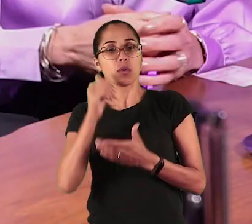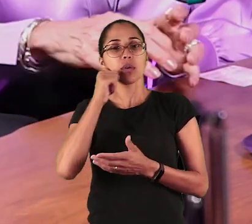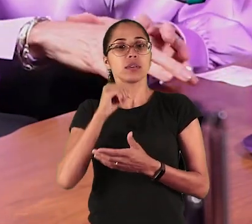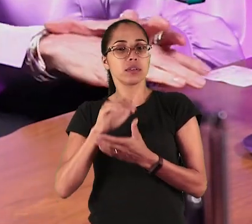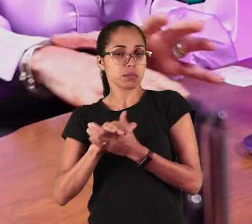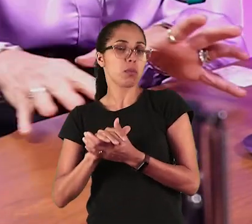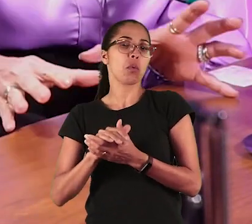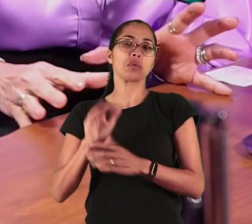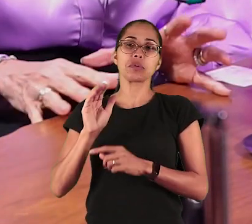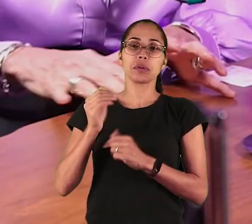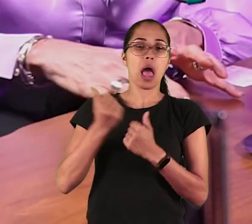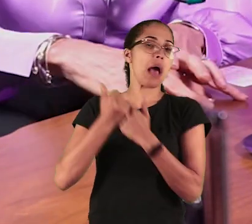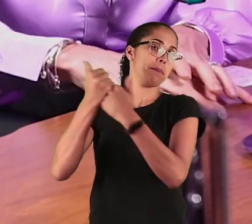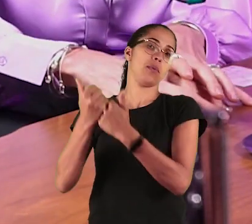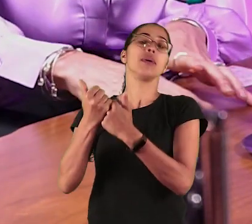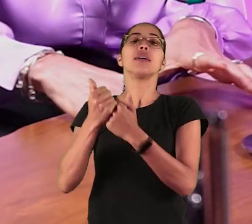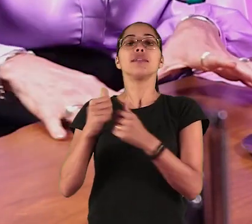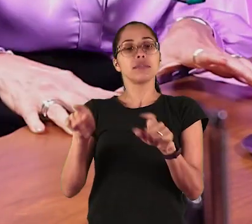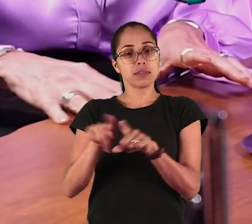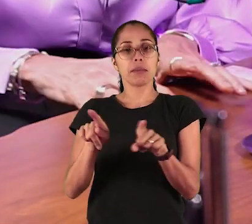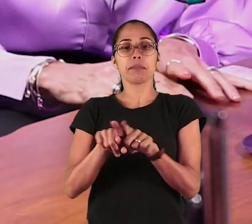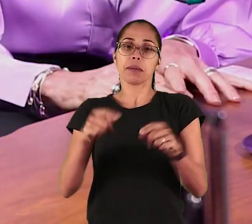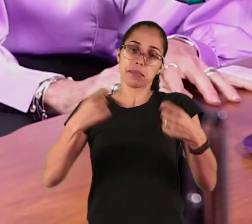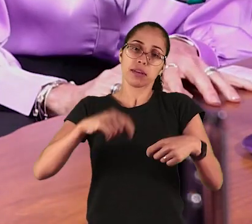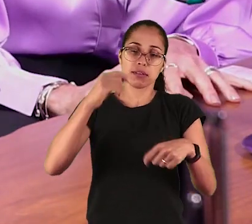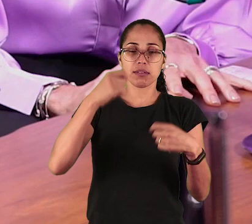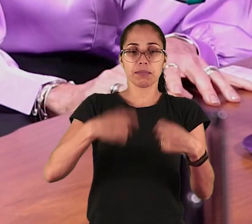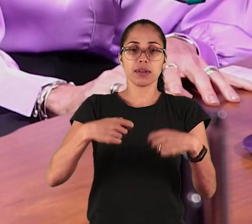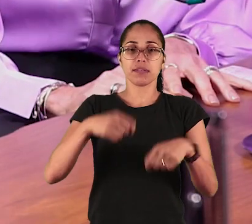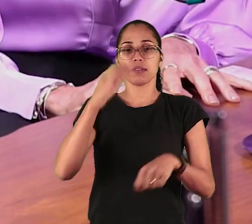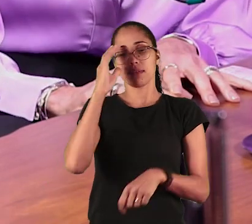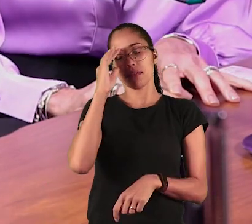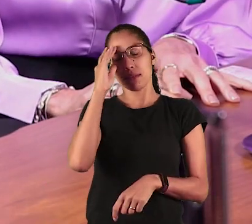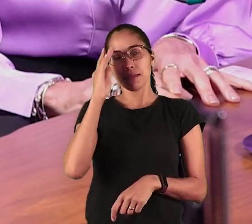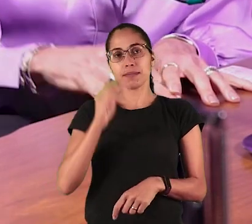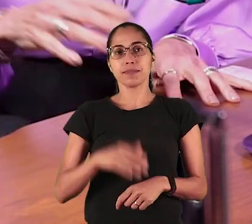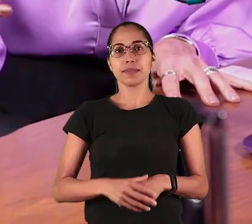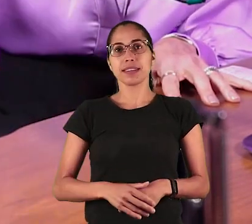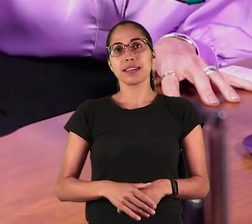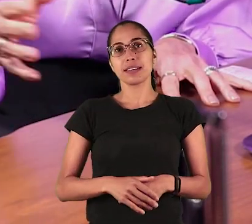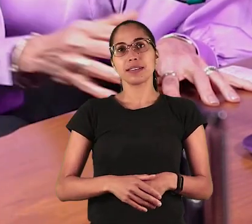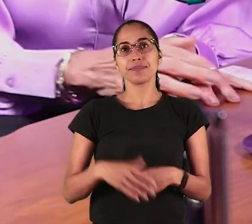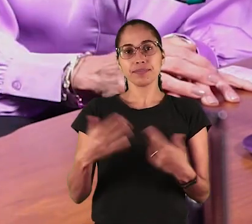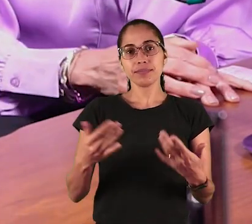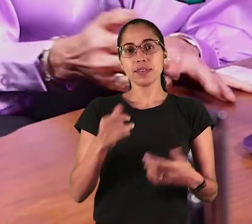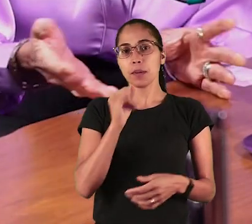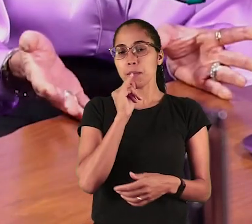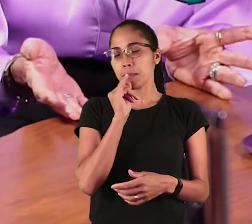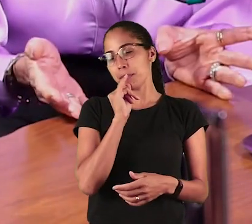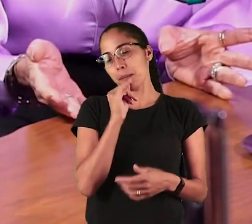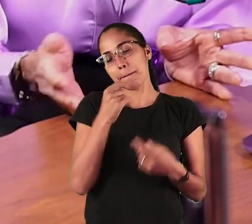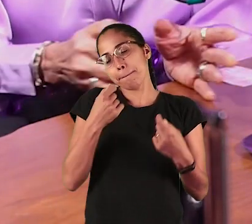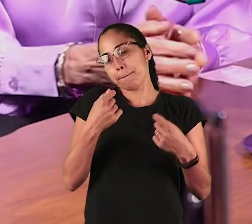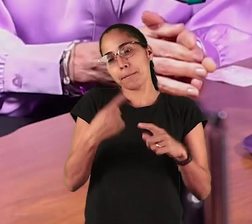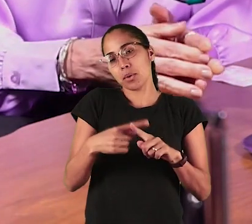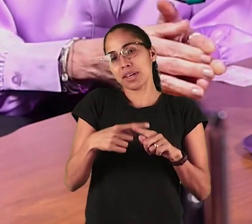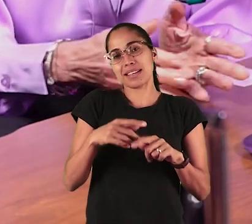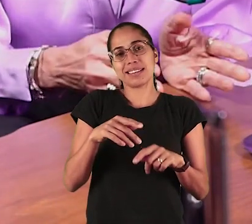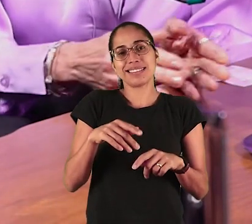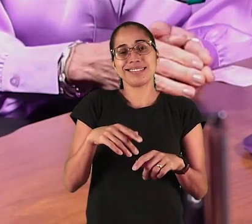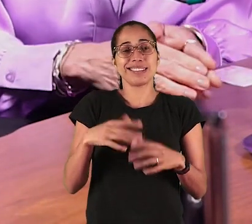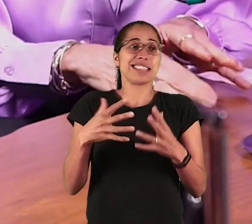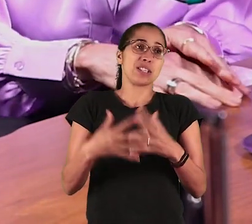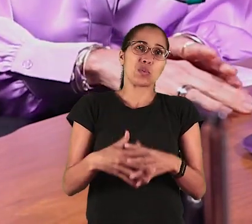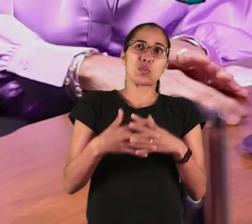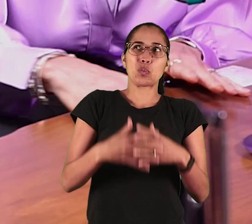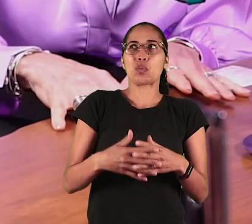Então acho que você tem que ter também todo um ecossistema ali de apoio para você poder né não senão não é viável senão fica